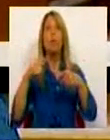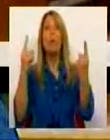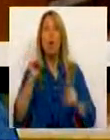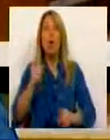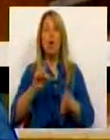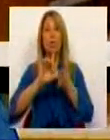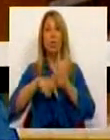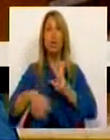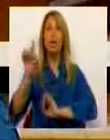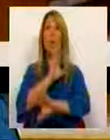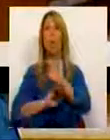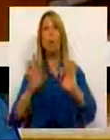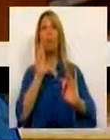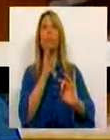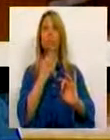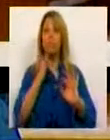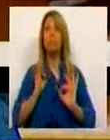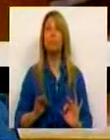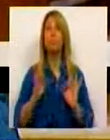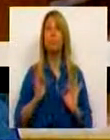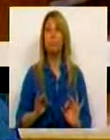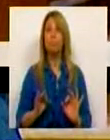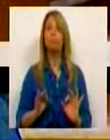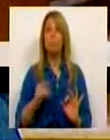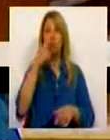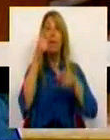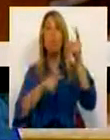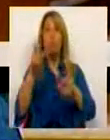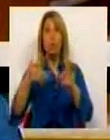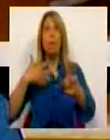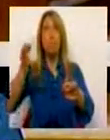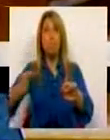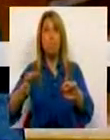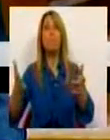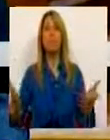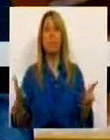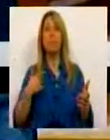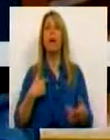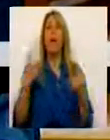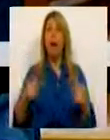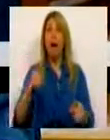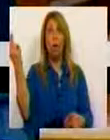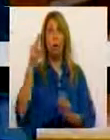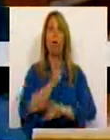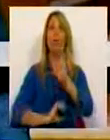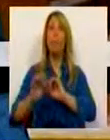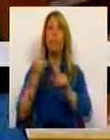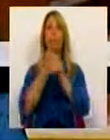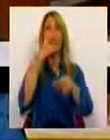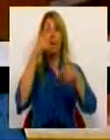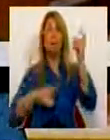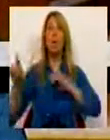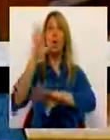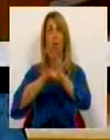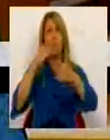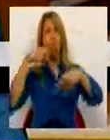que o projeto europeu depende total e permanentemente dos cidadãos. Existe União Europeia porque os cidadãos europeus a